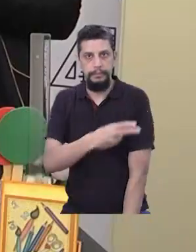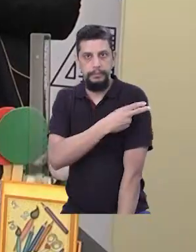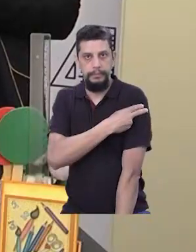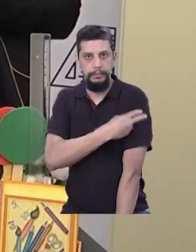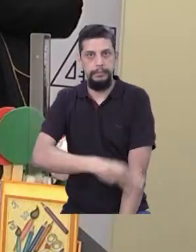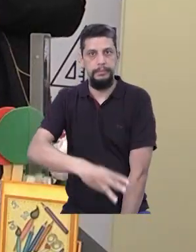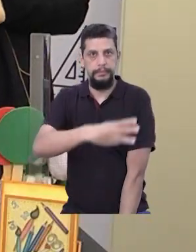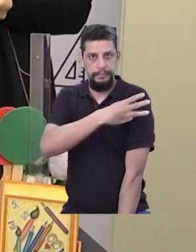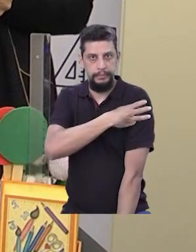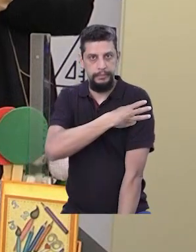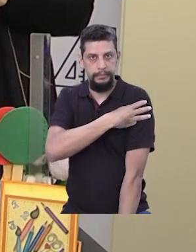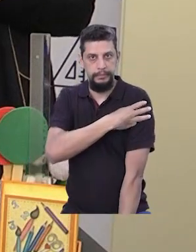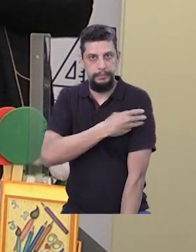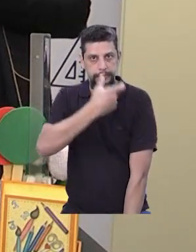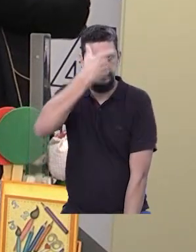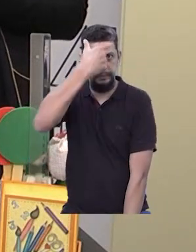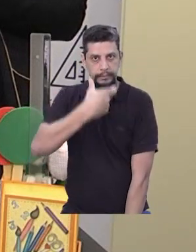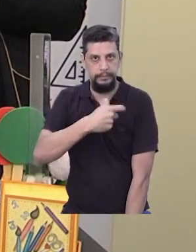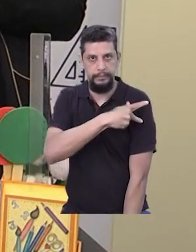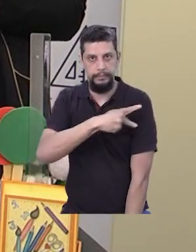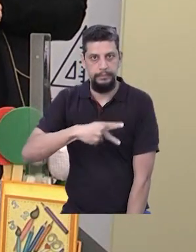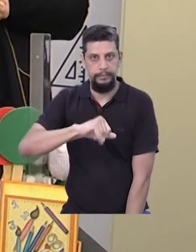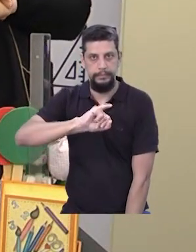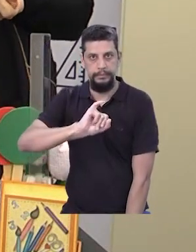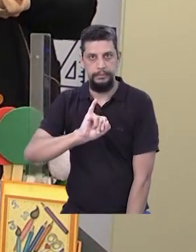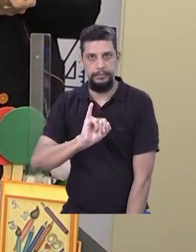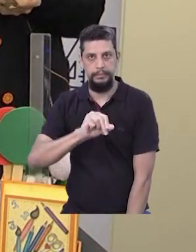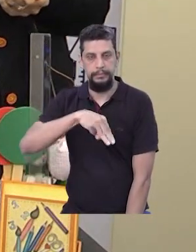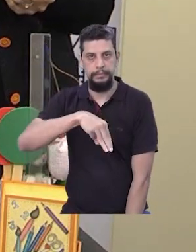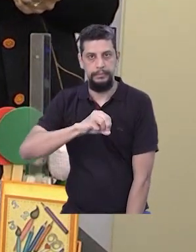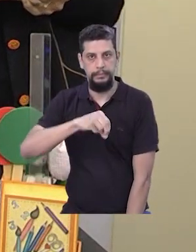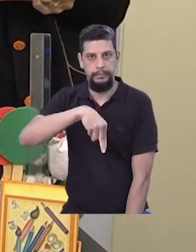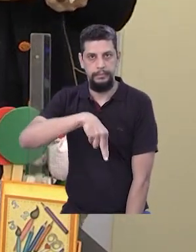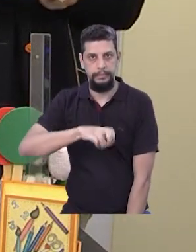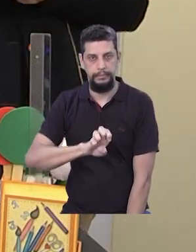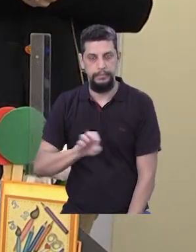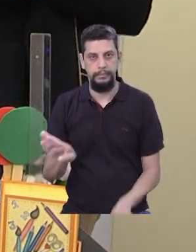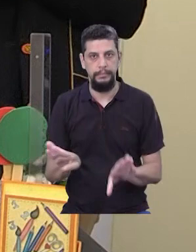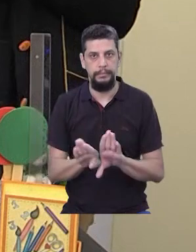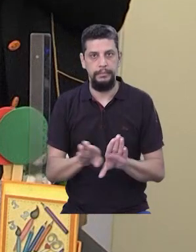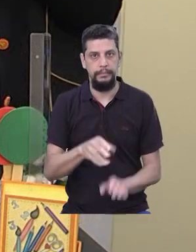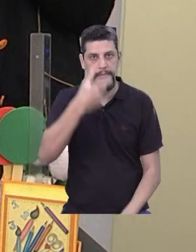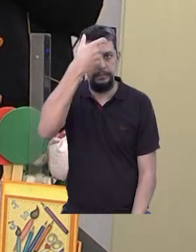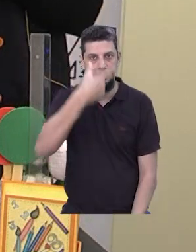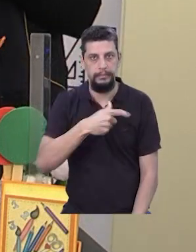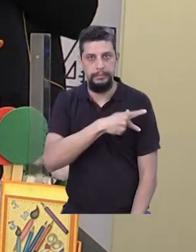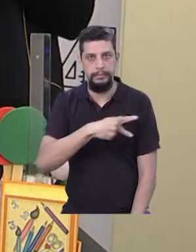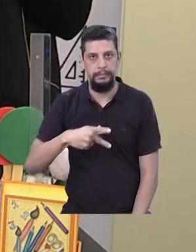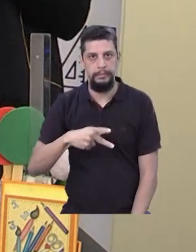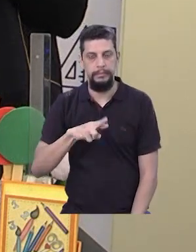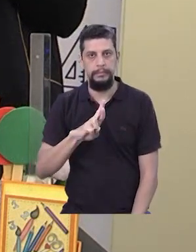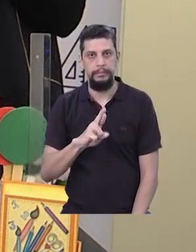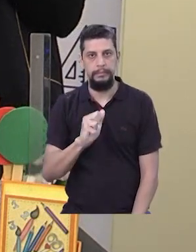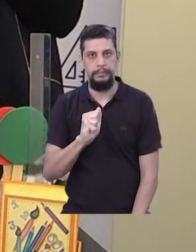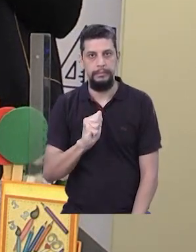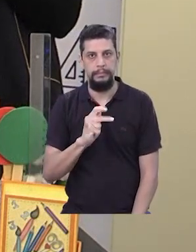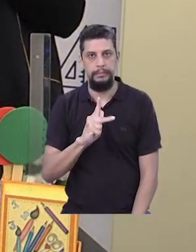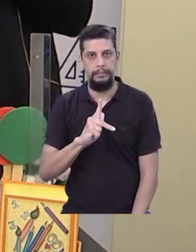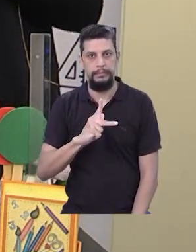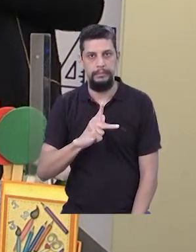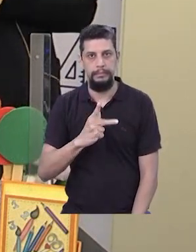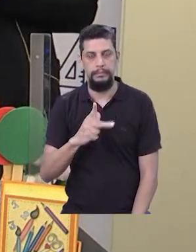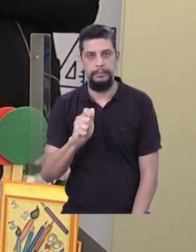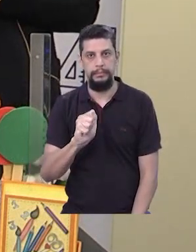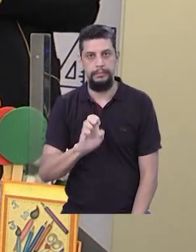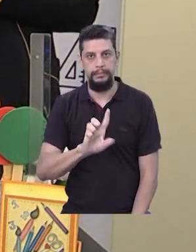ano. Meu nome é professora Simone. E eu sou a professora Rafaela. Antes da gente começar, a